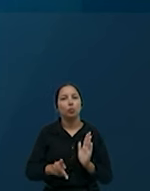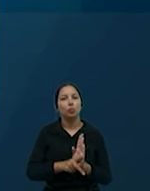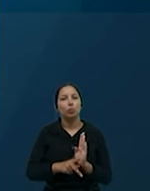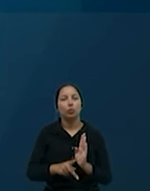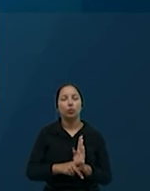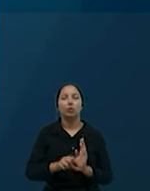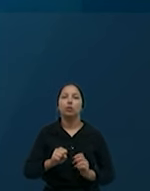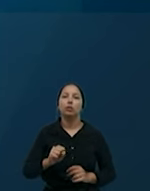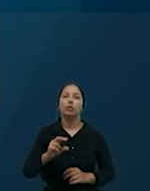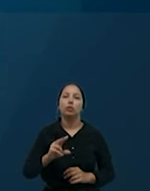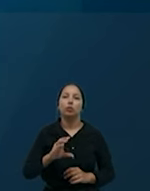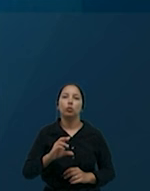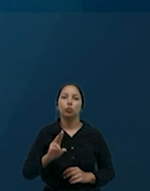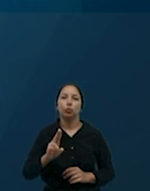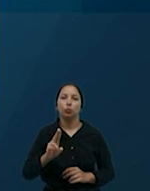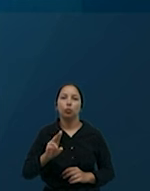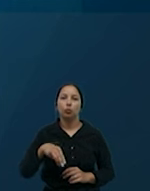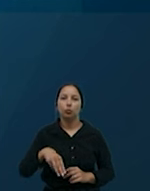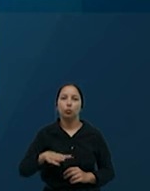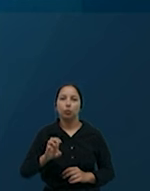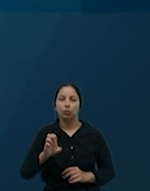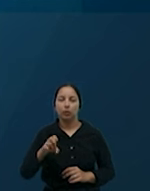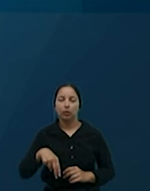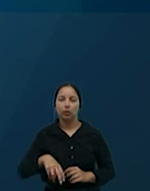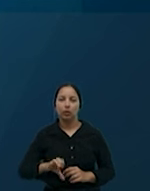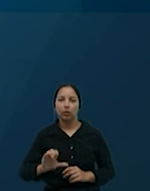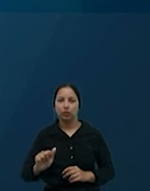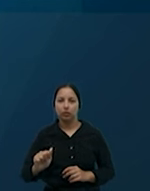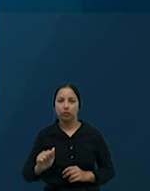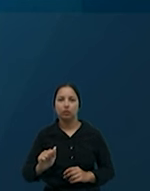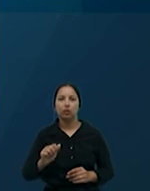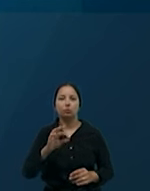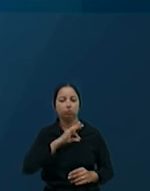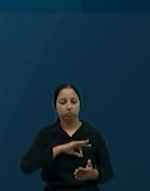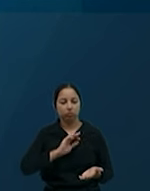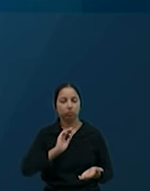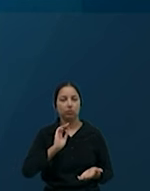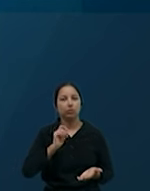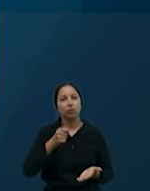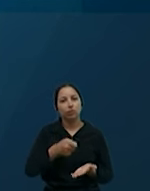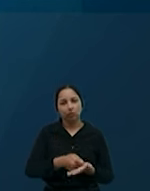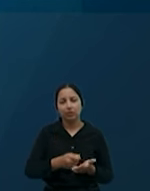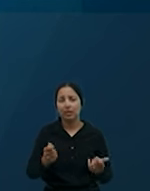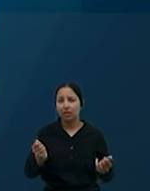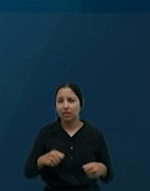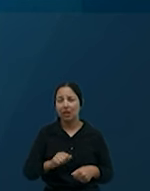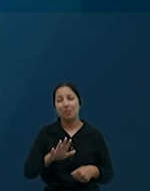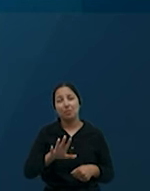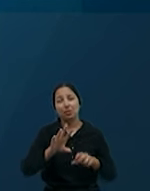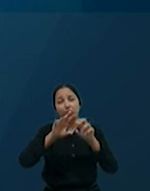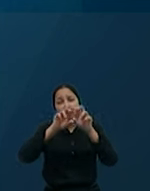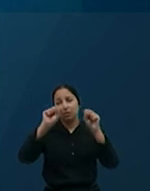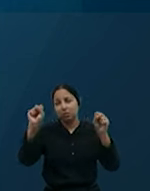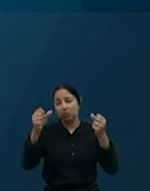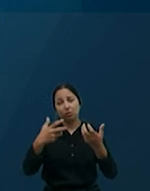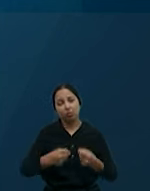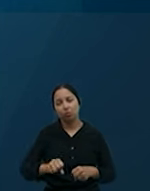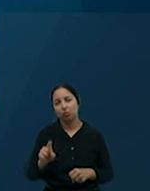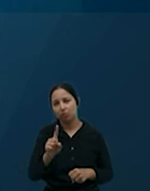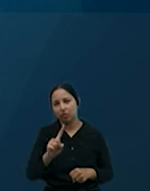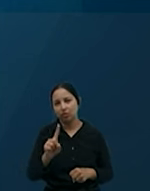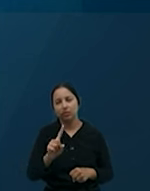seriam devidos, o fato é que os tribunais têm se recusado a aplicar os honorários